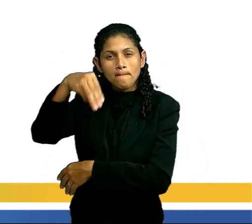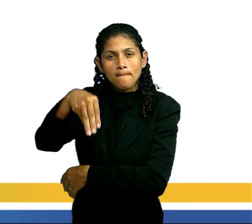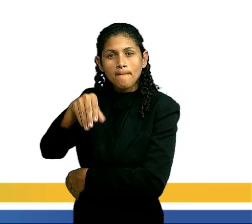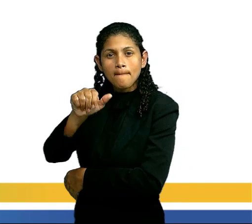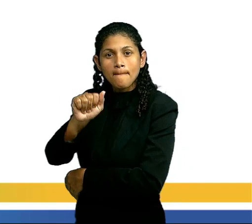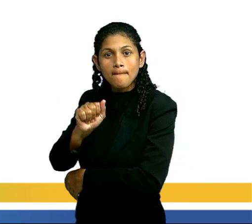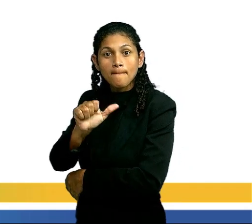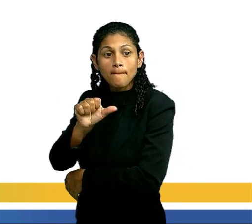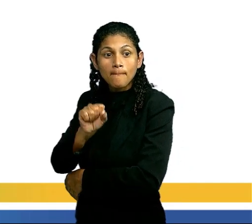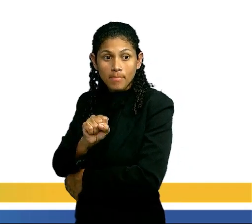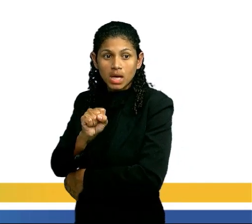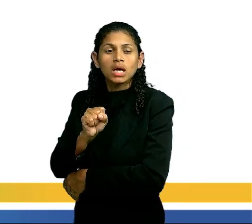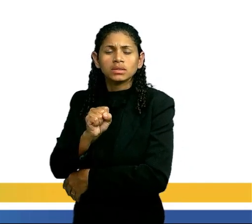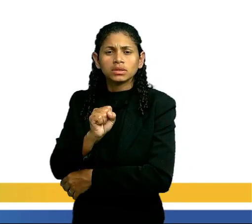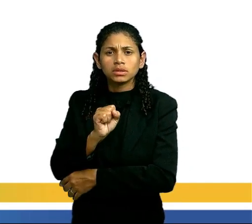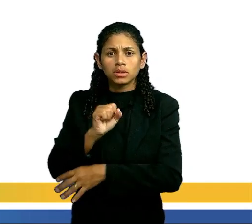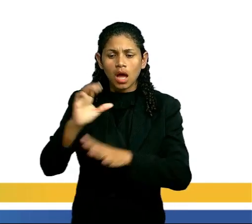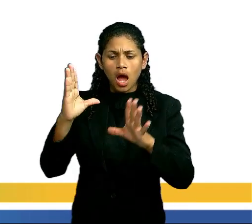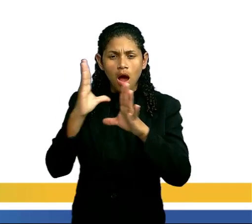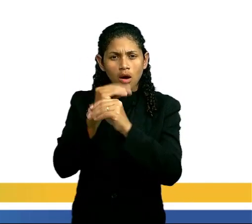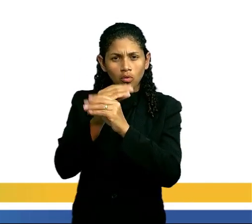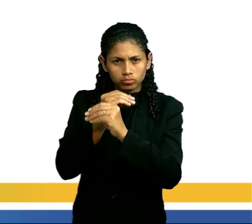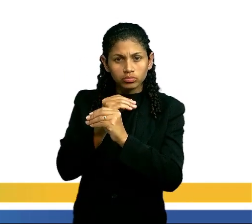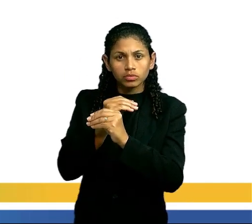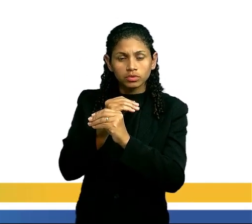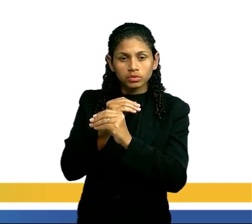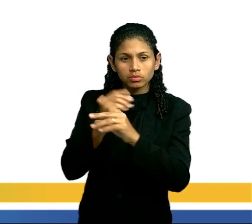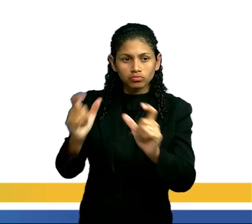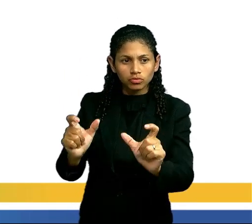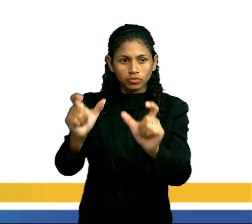muita antecedência, a conjunção